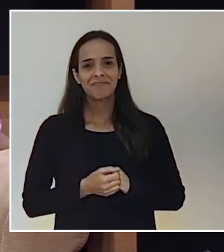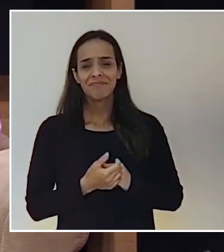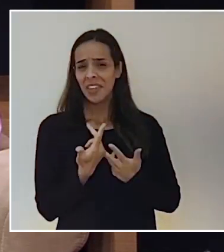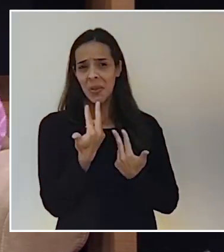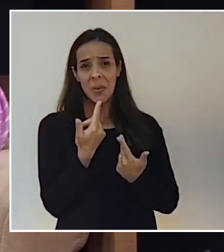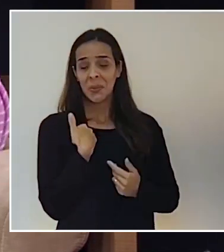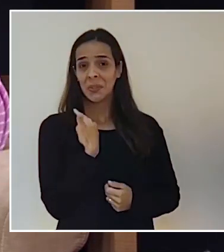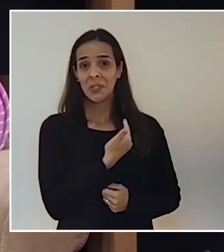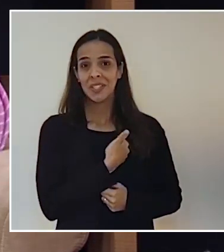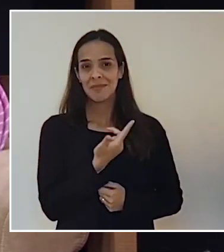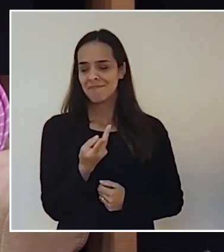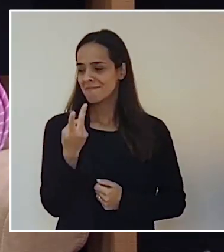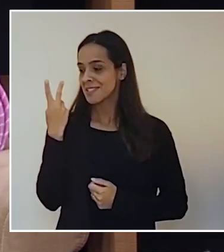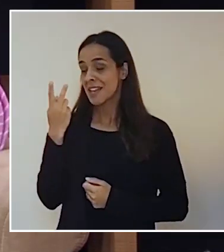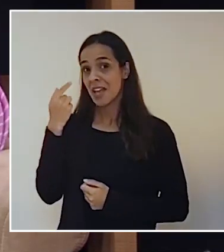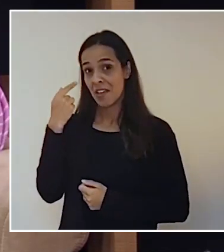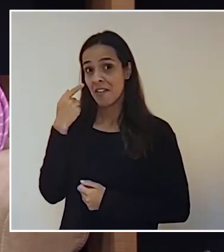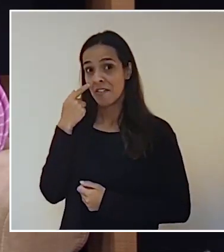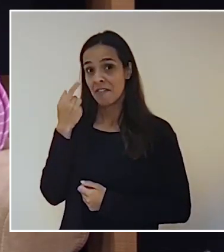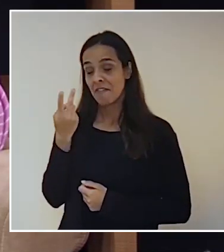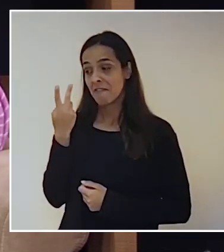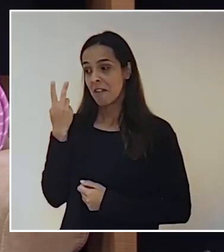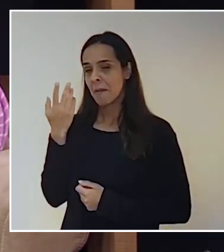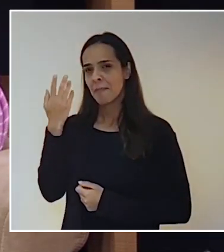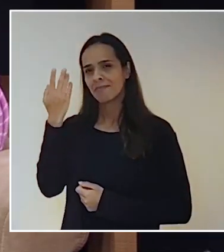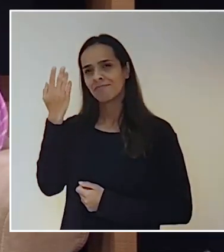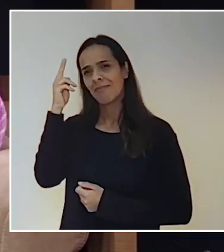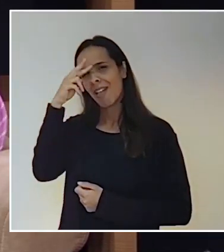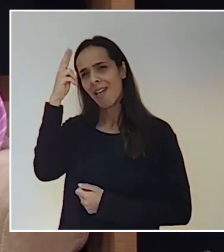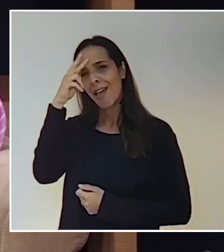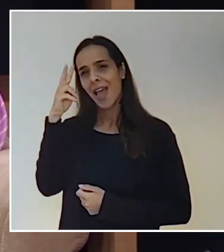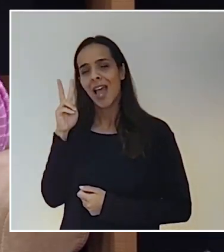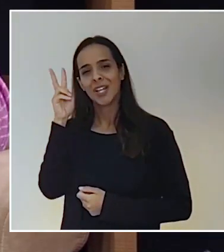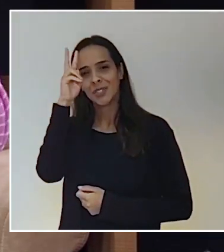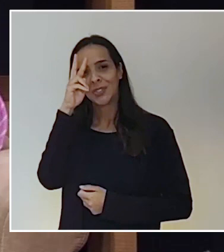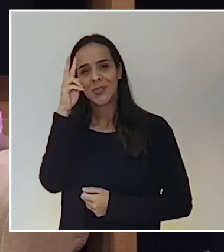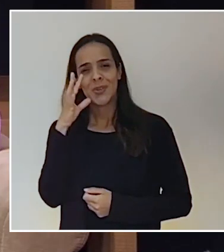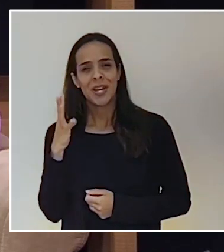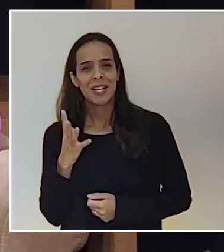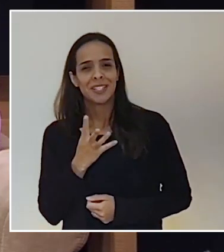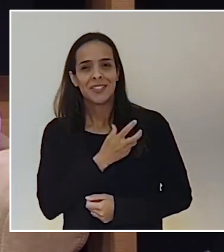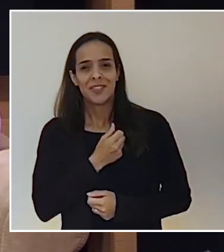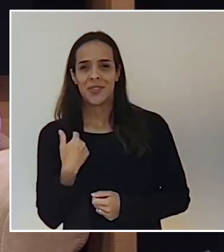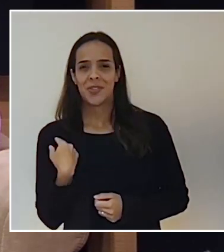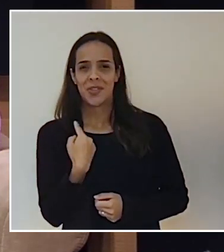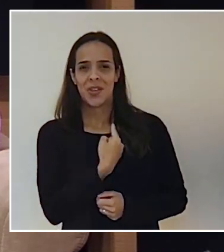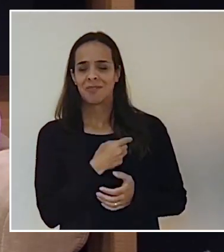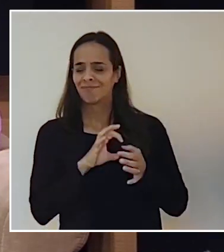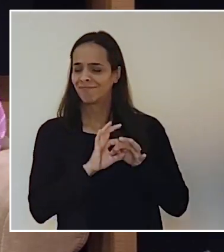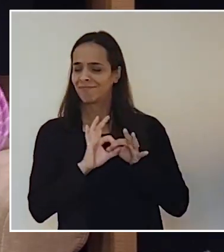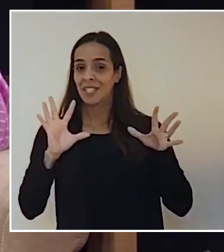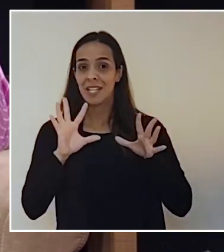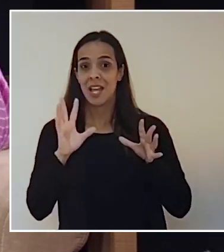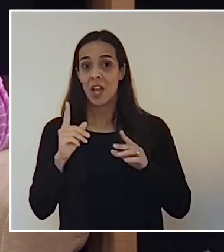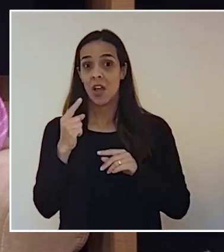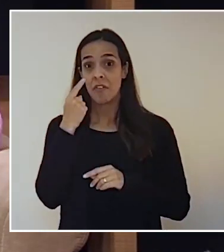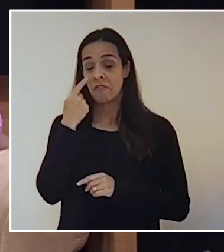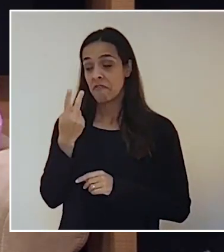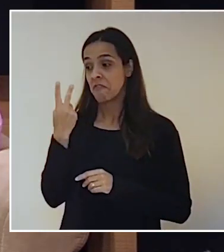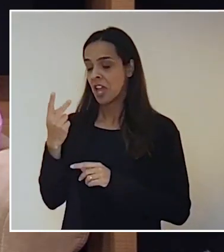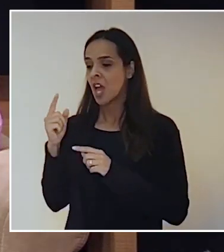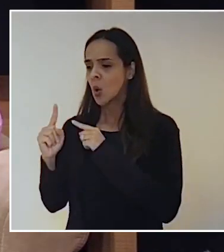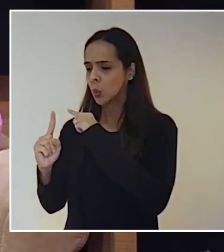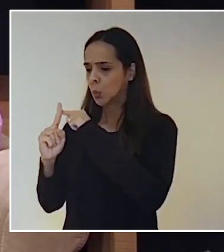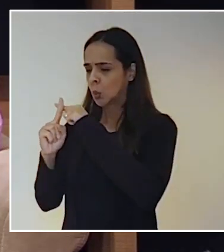libertação. Olhamos para a cruz e ali as nossas algemas foram partidas. Ali o nosso